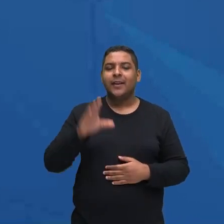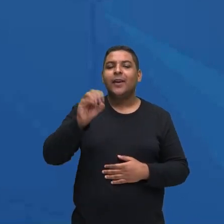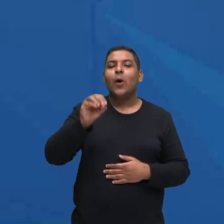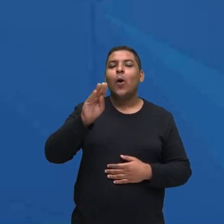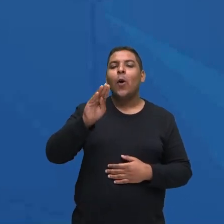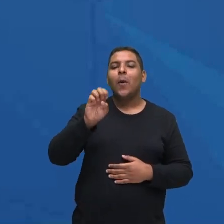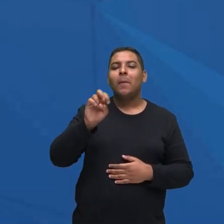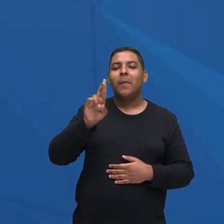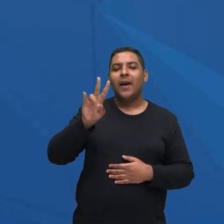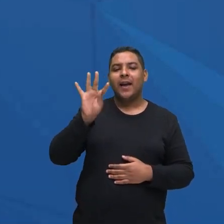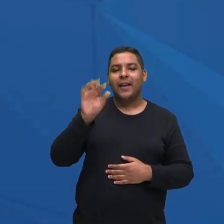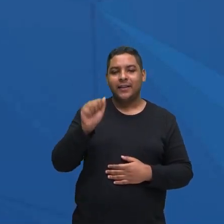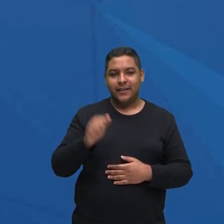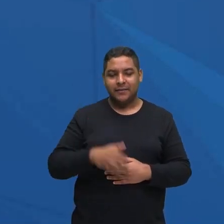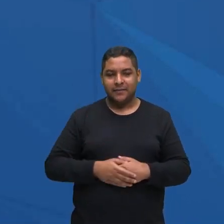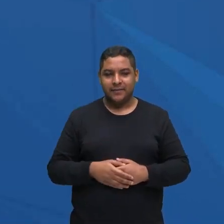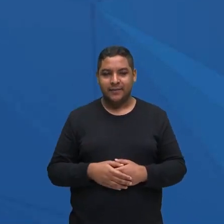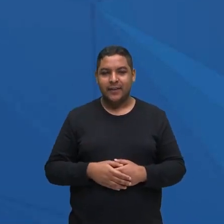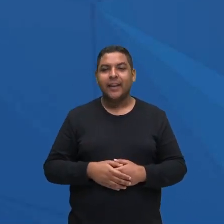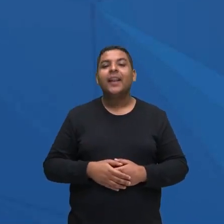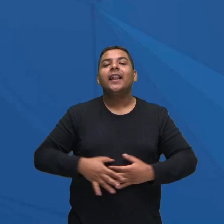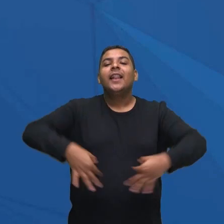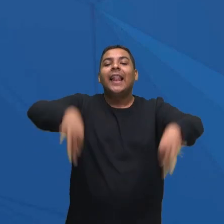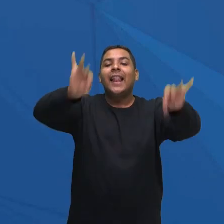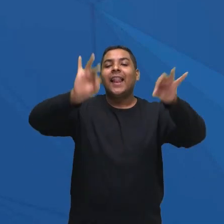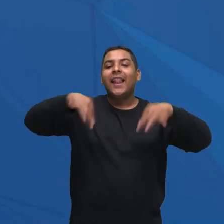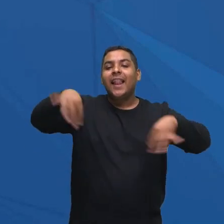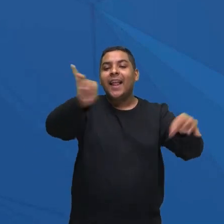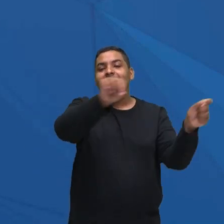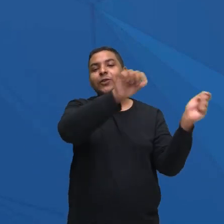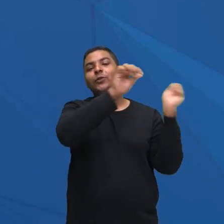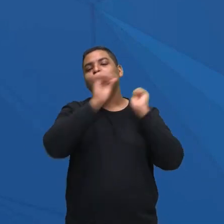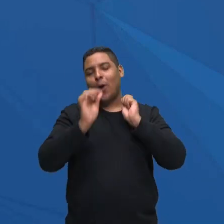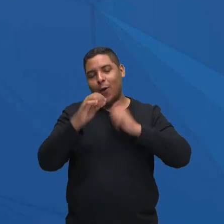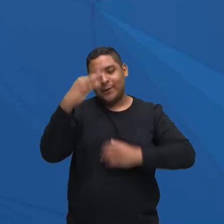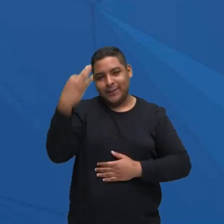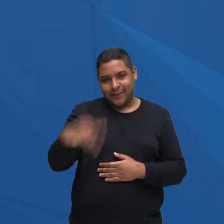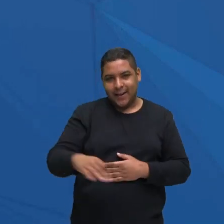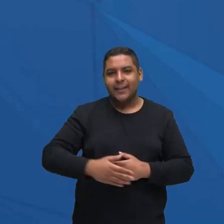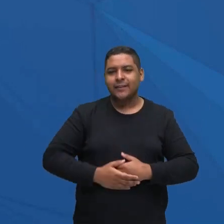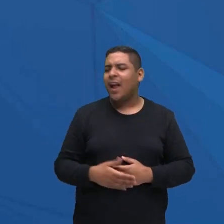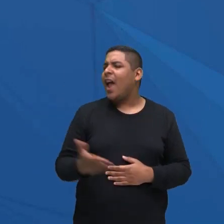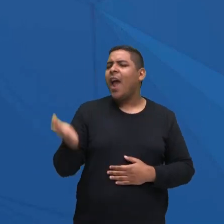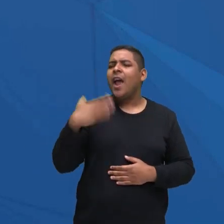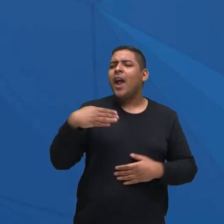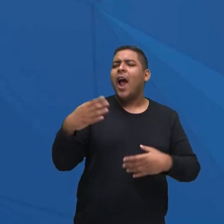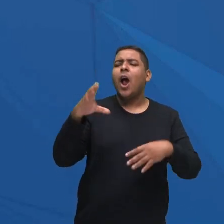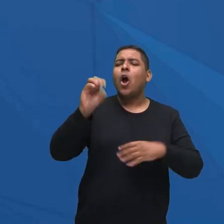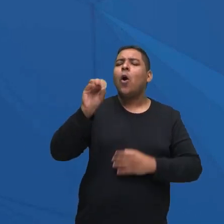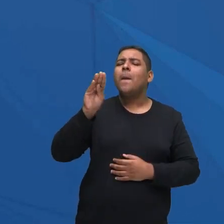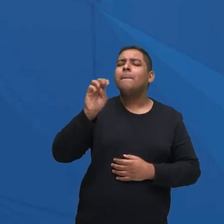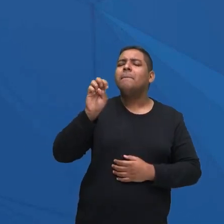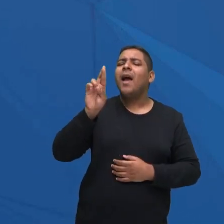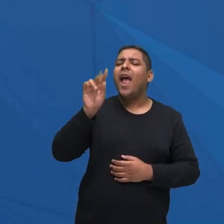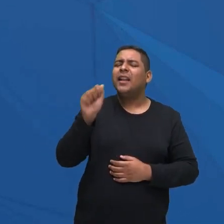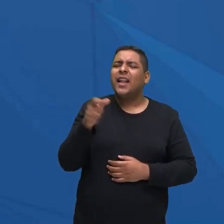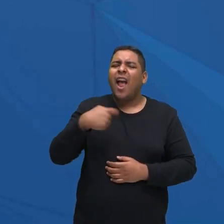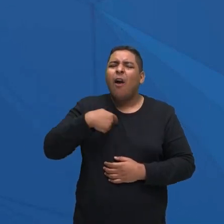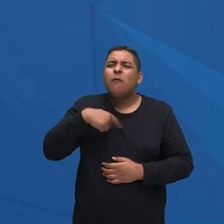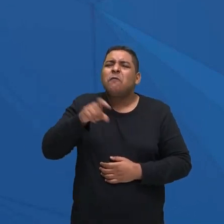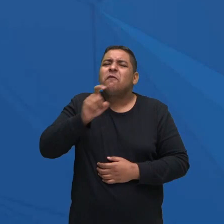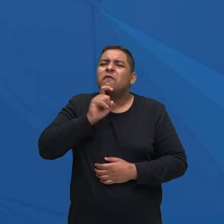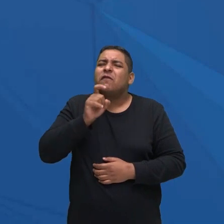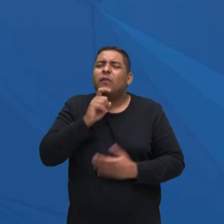coberta é, resposta na tela, lençol. Então, ei, maninha, me dá a coberta aí que eu tô com frio. Então,